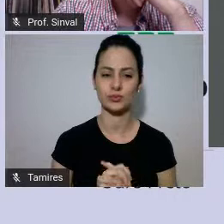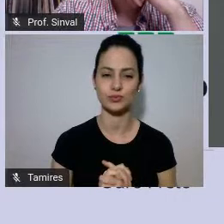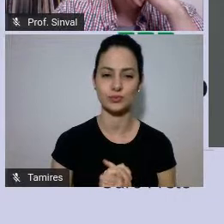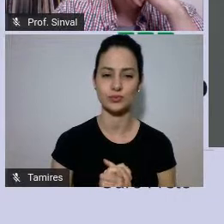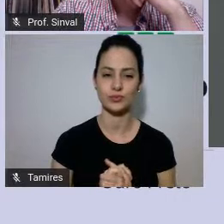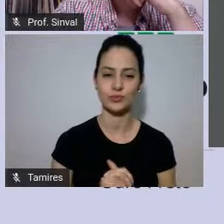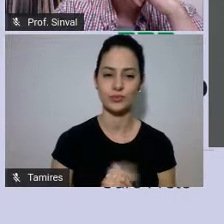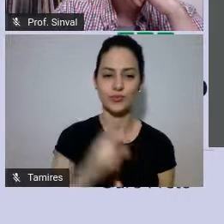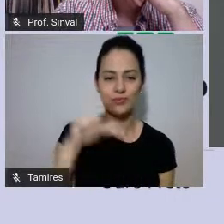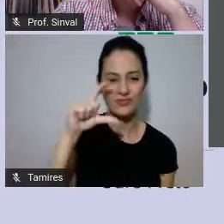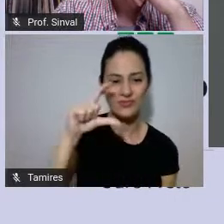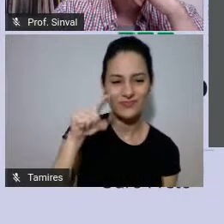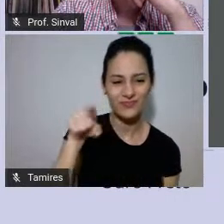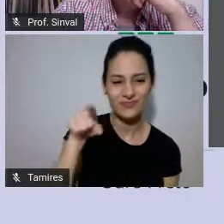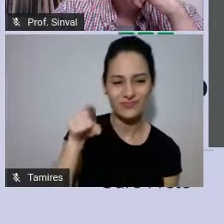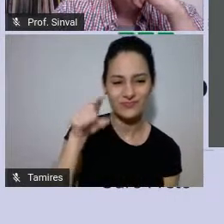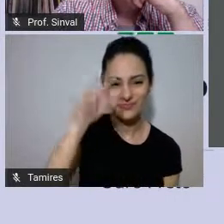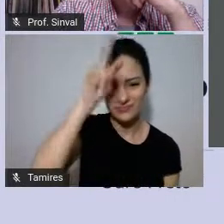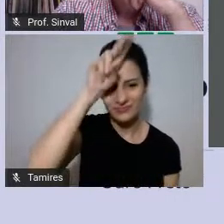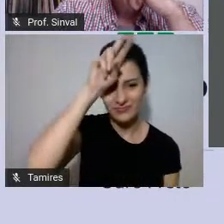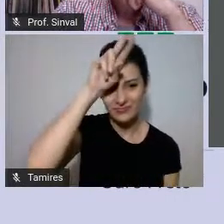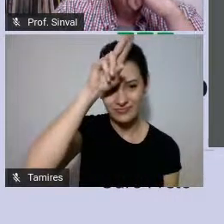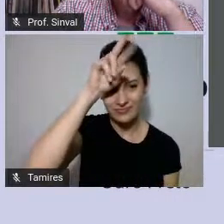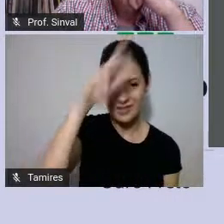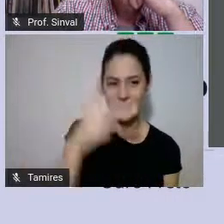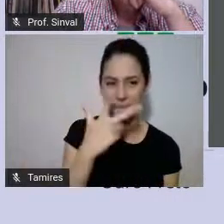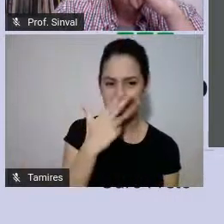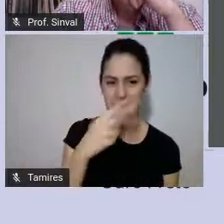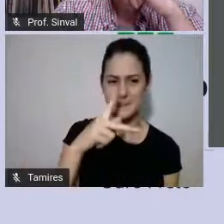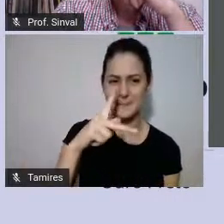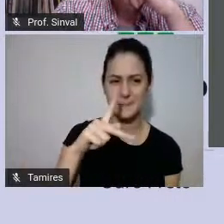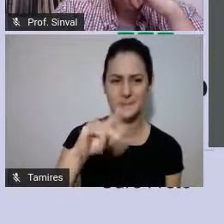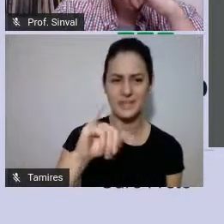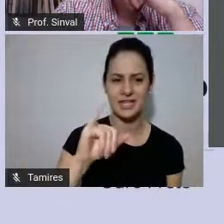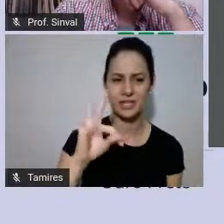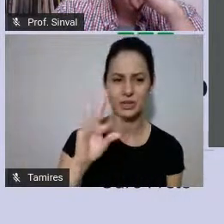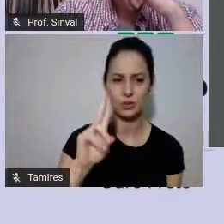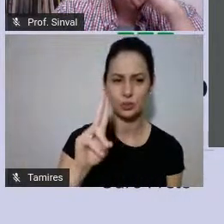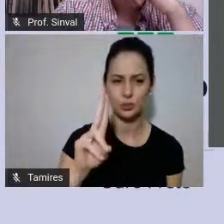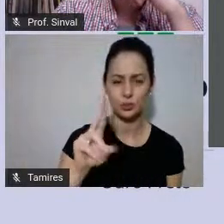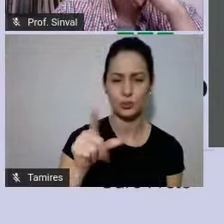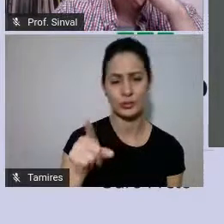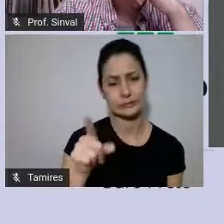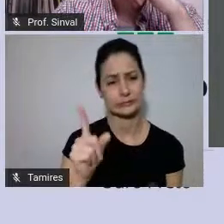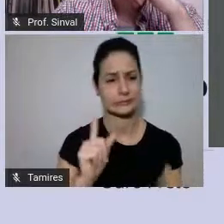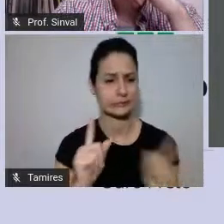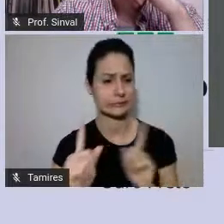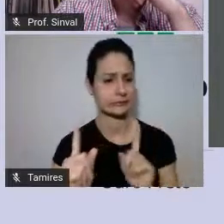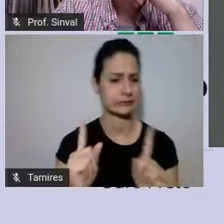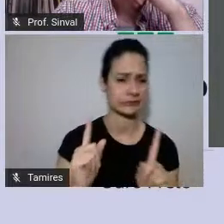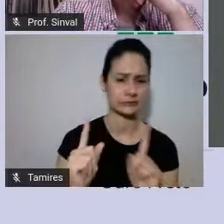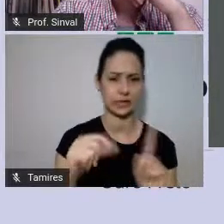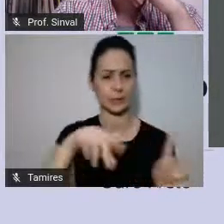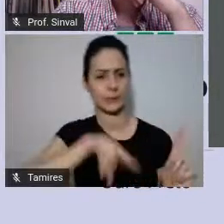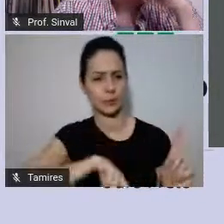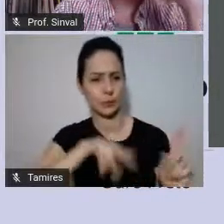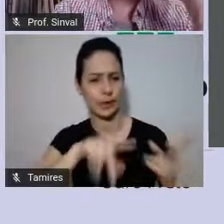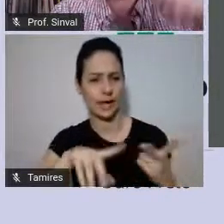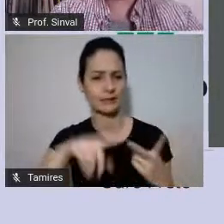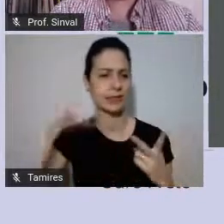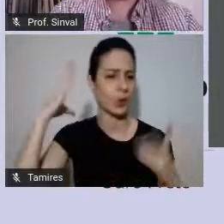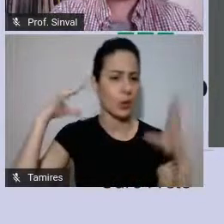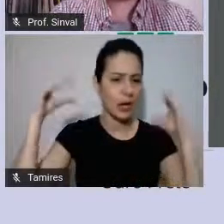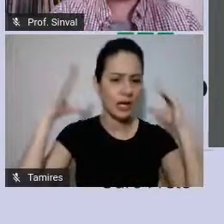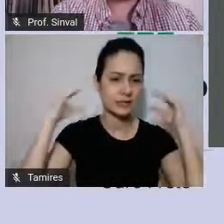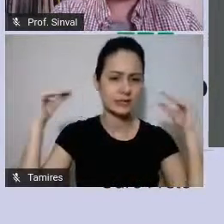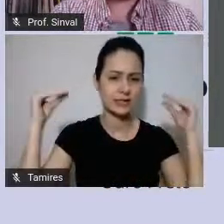O tamalu, que é uma espécie de pitu, ele vai dividir opinião entre portugueses e holandeses. Os holandeses vão falar que